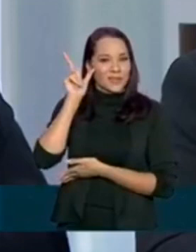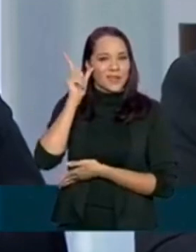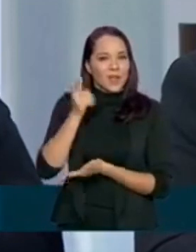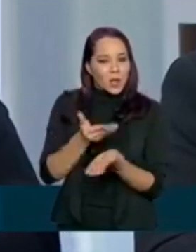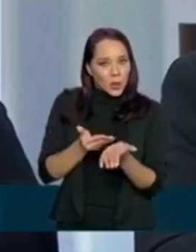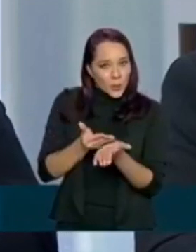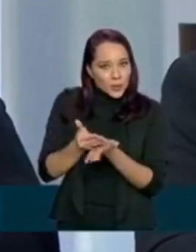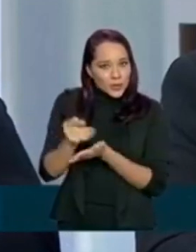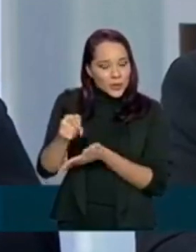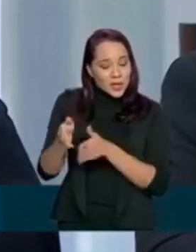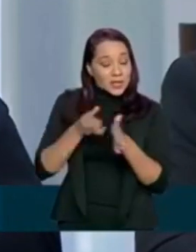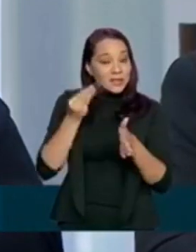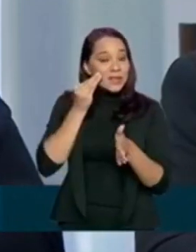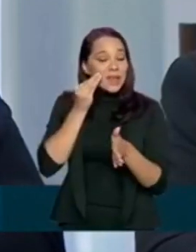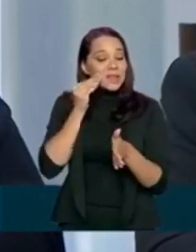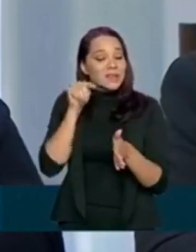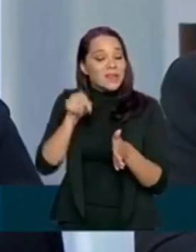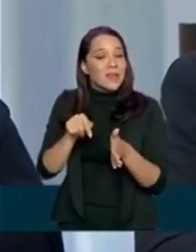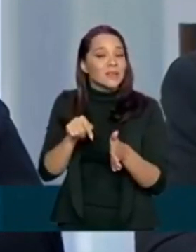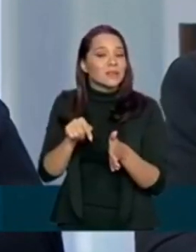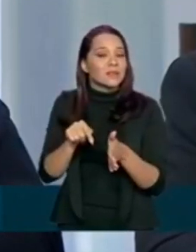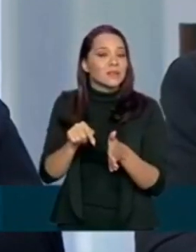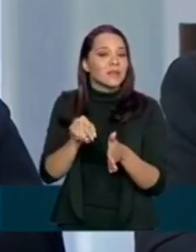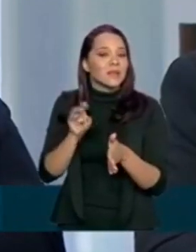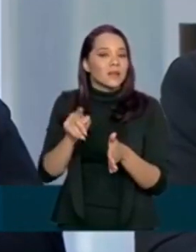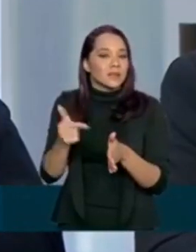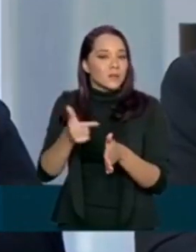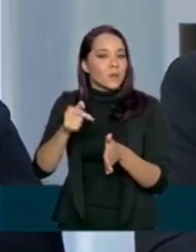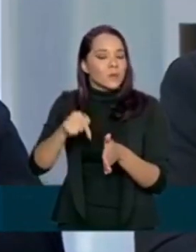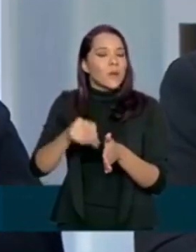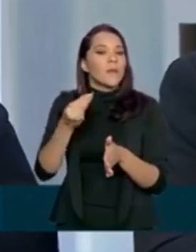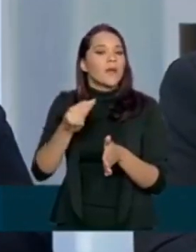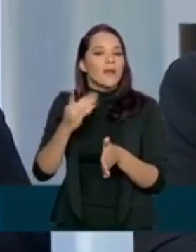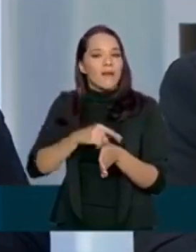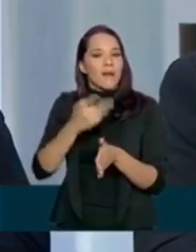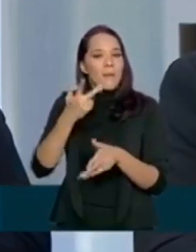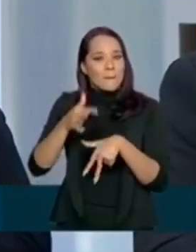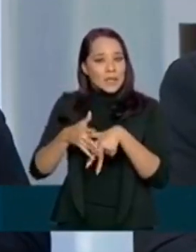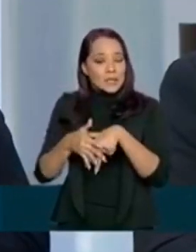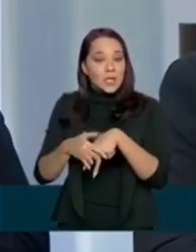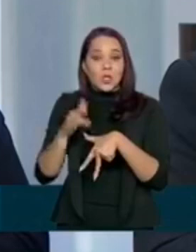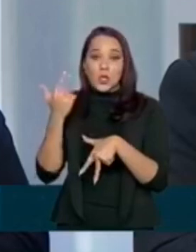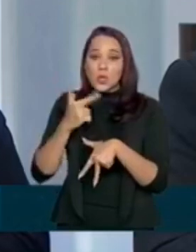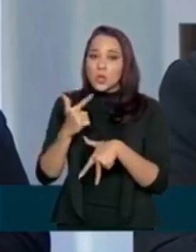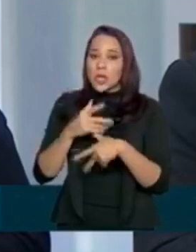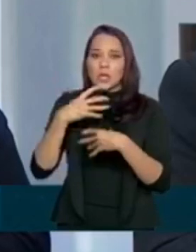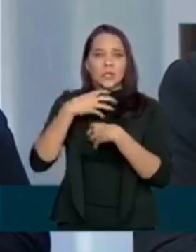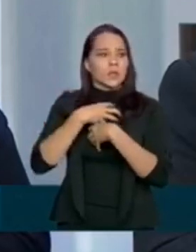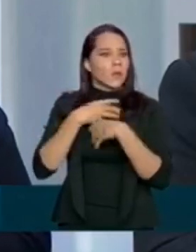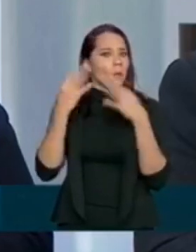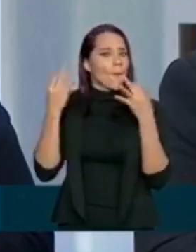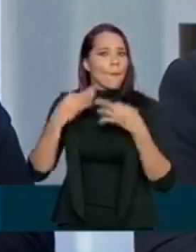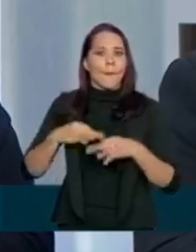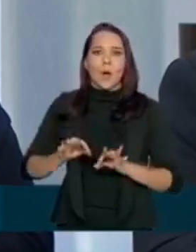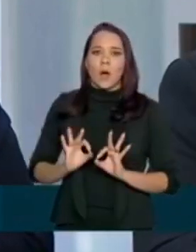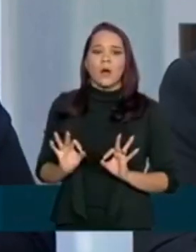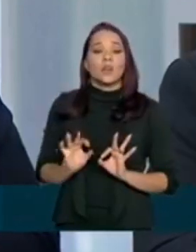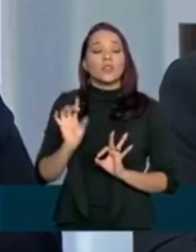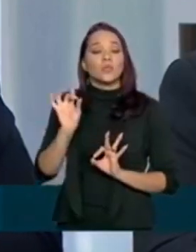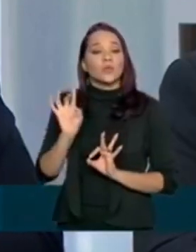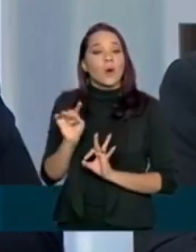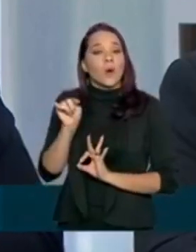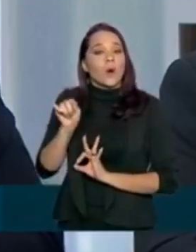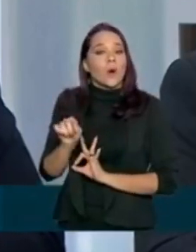começou essa esse protocolo é esse protocolo segundo ele pega os pacientes sem coisa sem quaisquer sintomas basta que